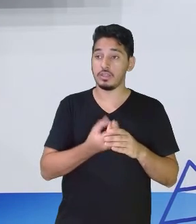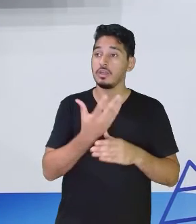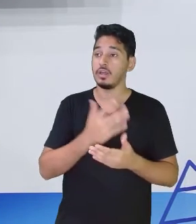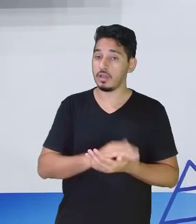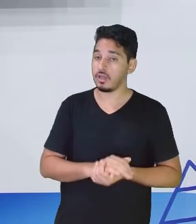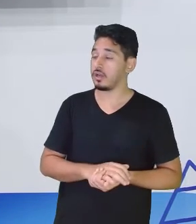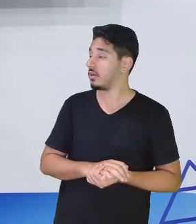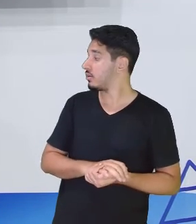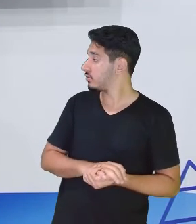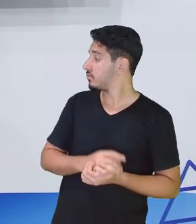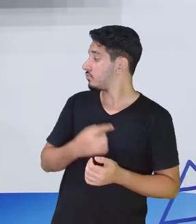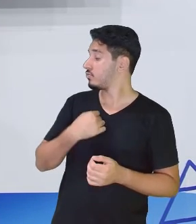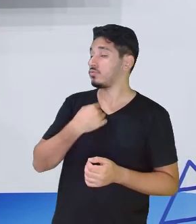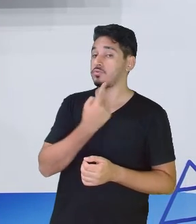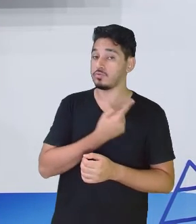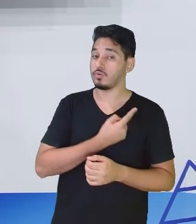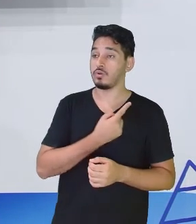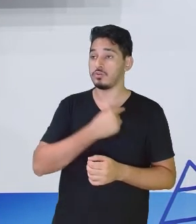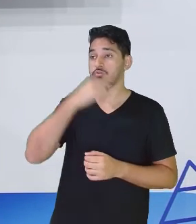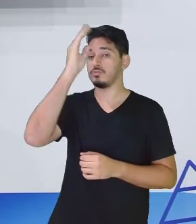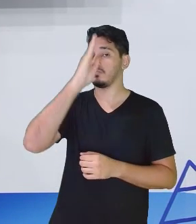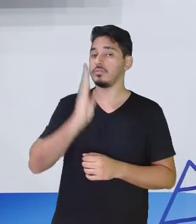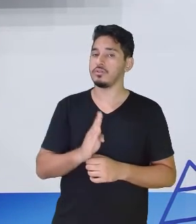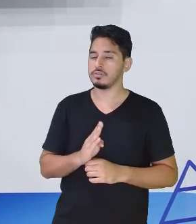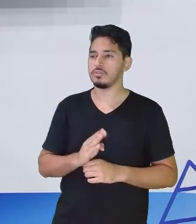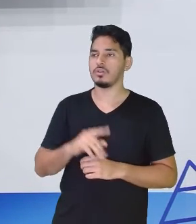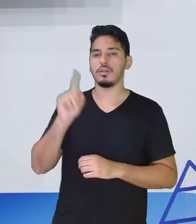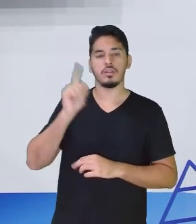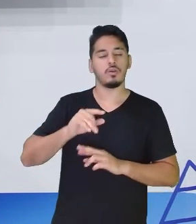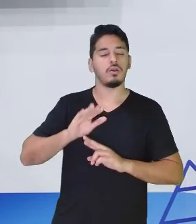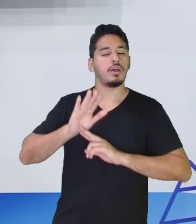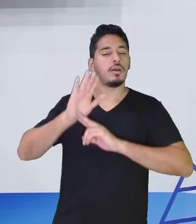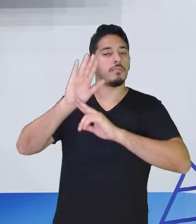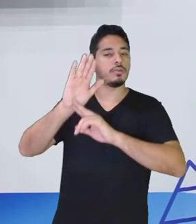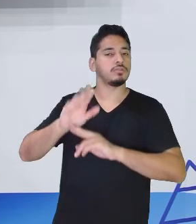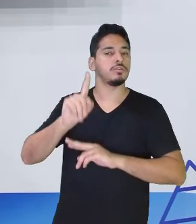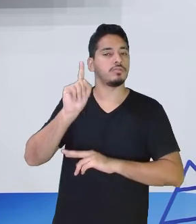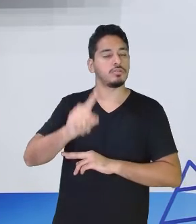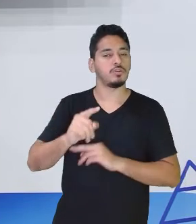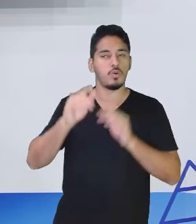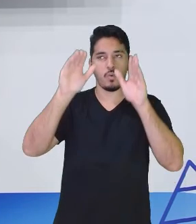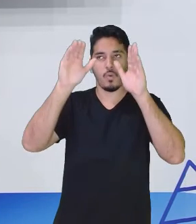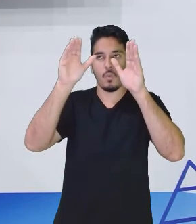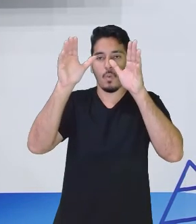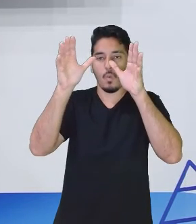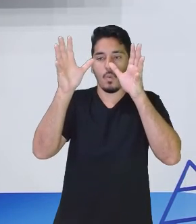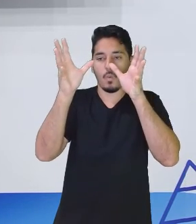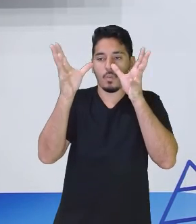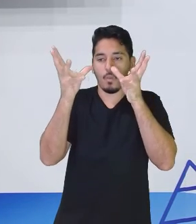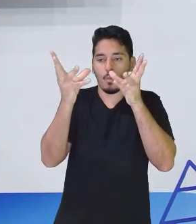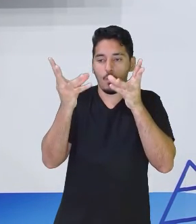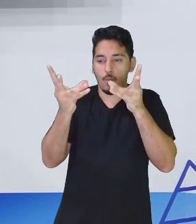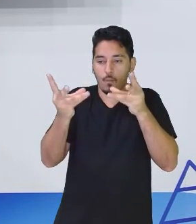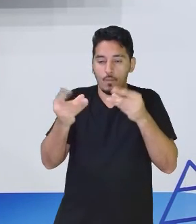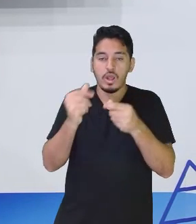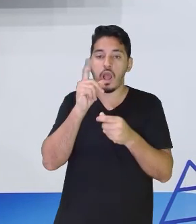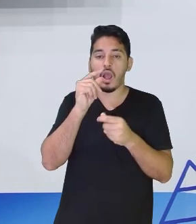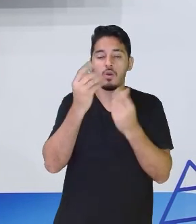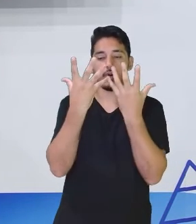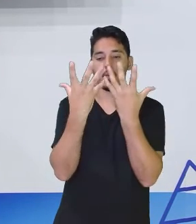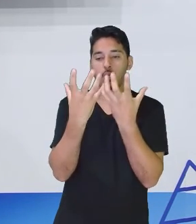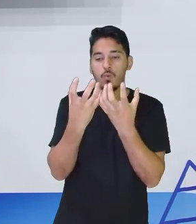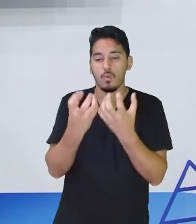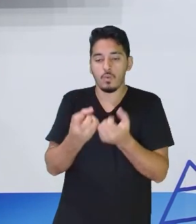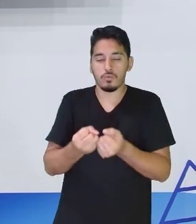por pessoas como nós aqui do Brasil, e ele é uma representação de purificação da água em vários